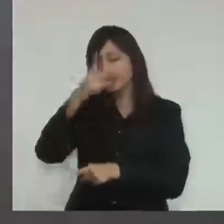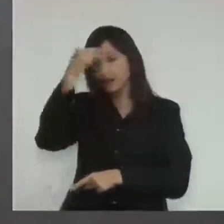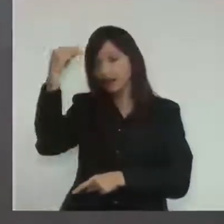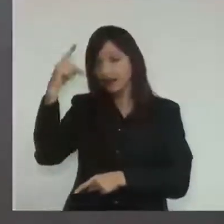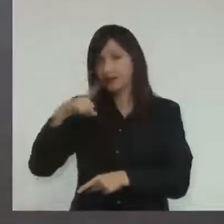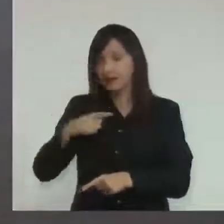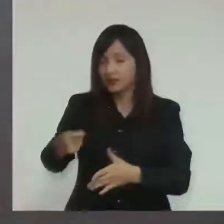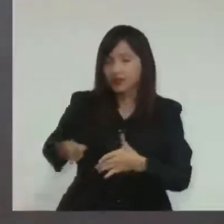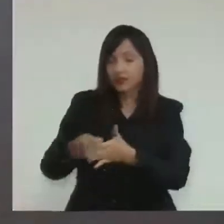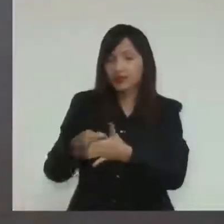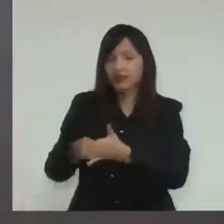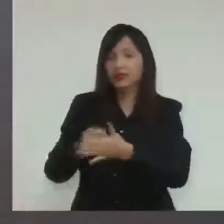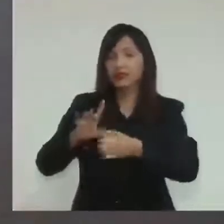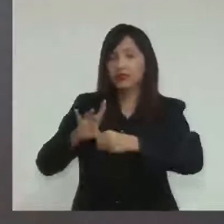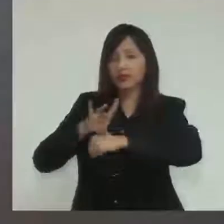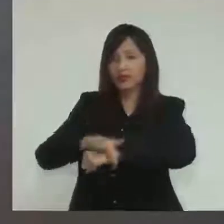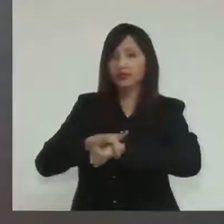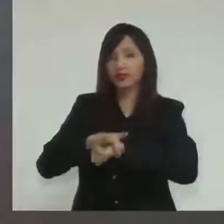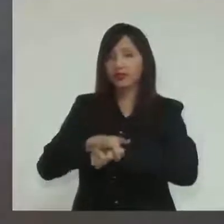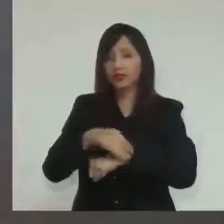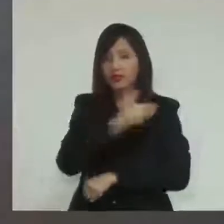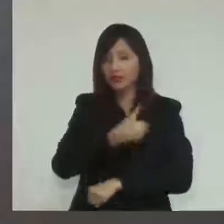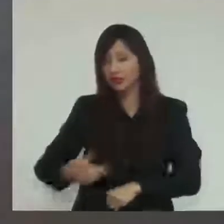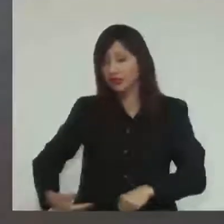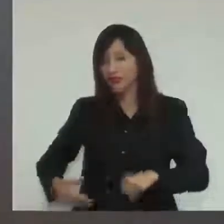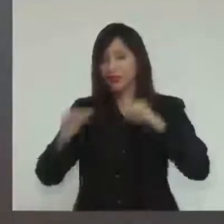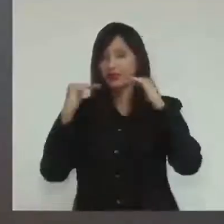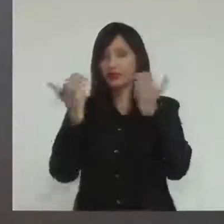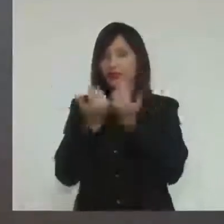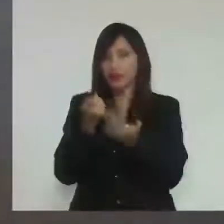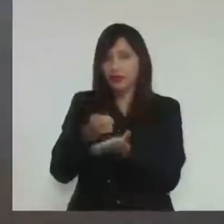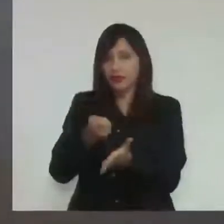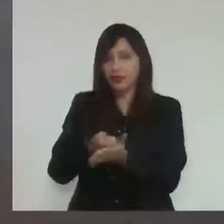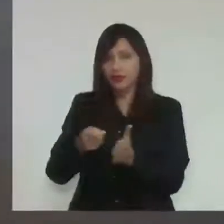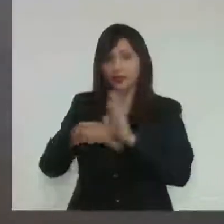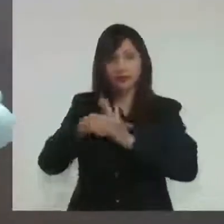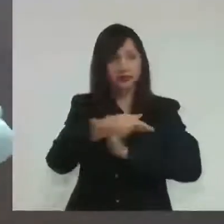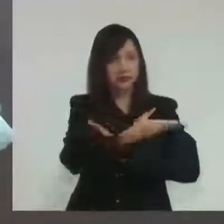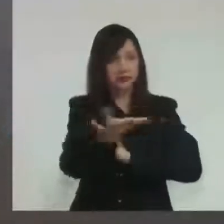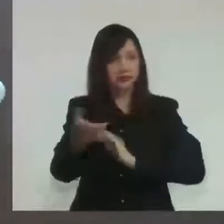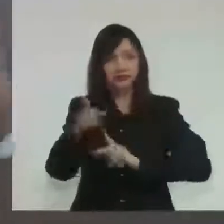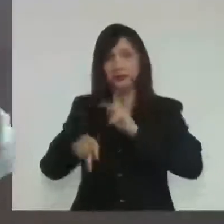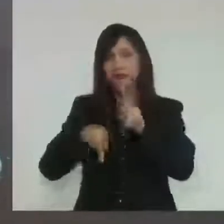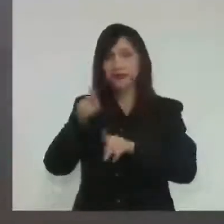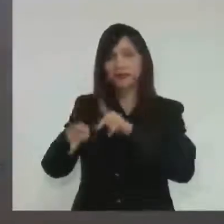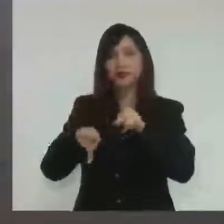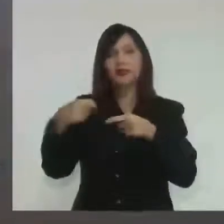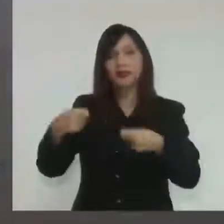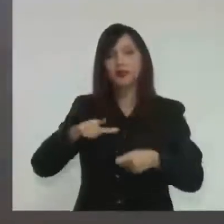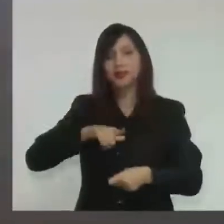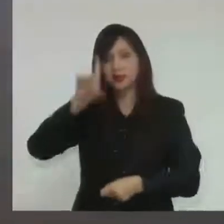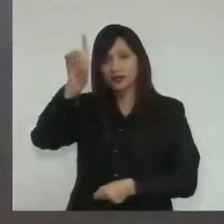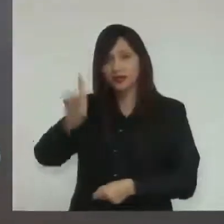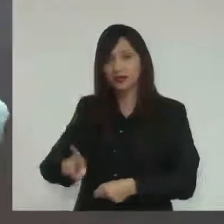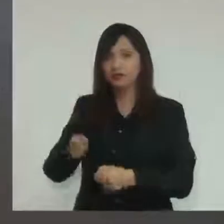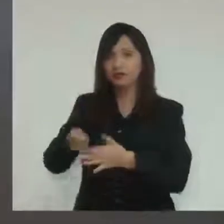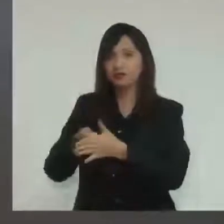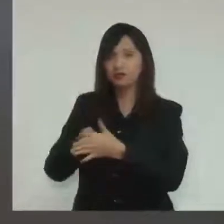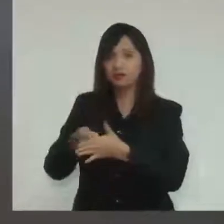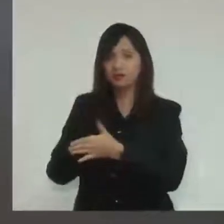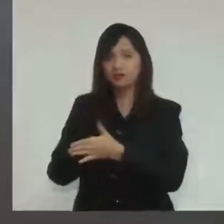gente cobra a segurança pública, eu diria que é dever da nossa Câmara, dos vereadores e da própria população que tem direito de fazer essa